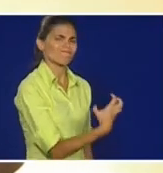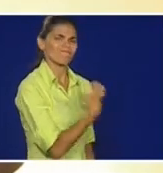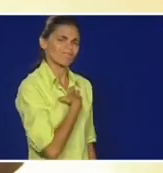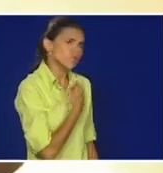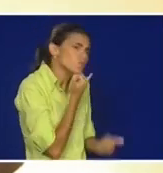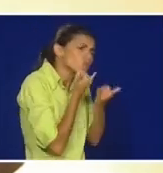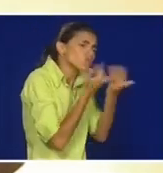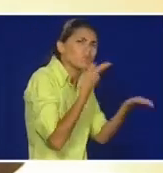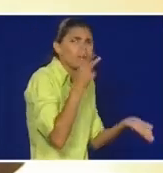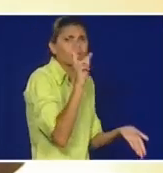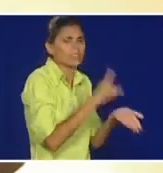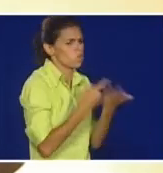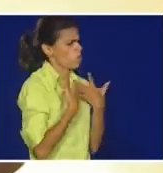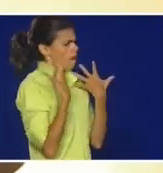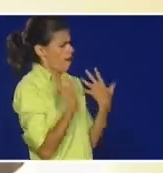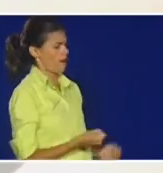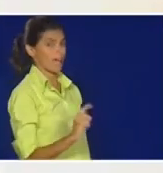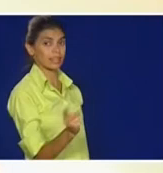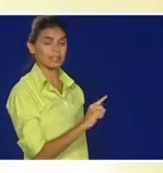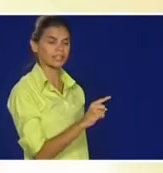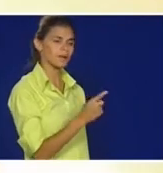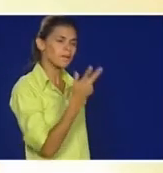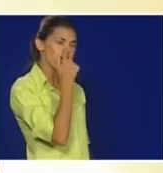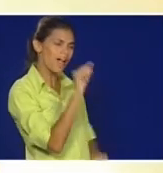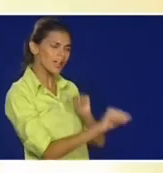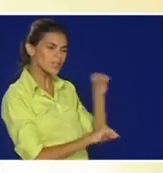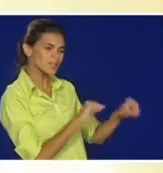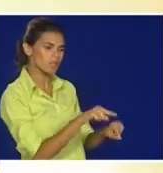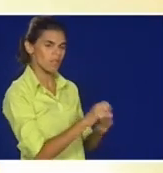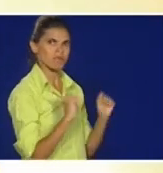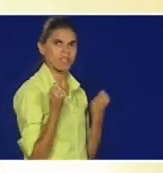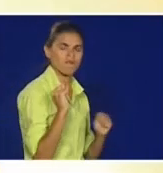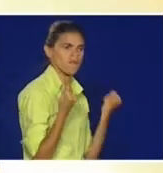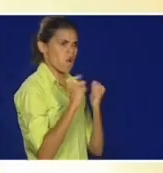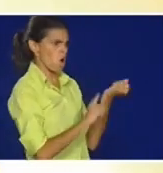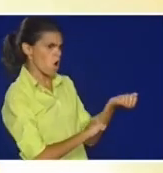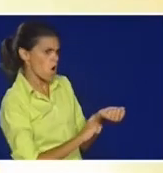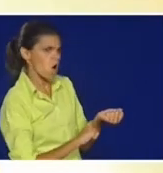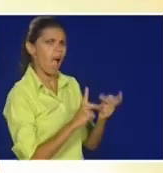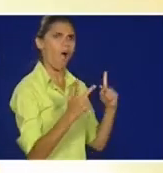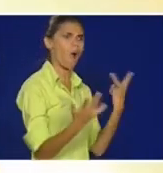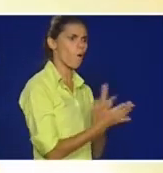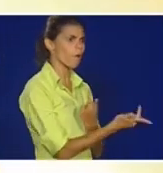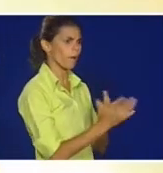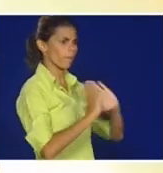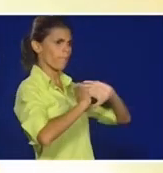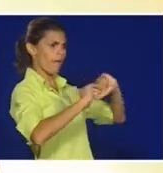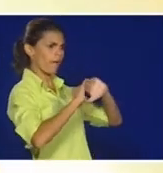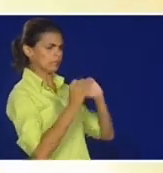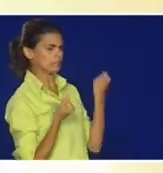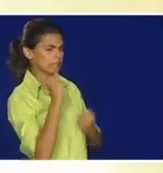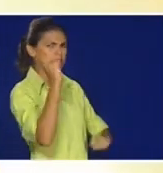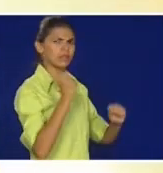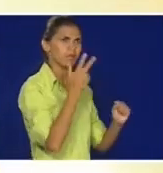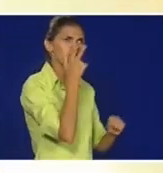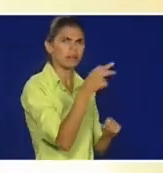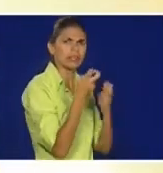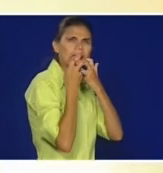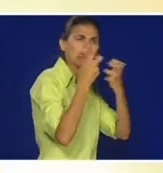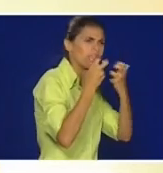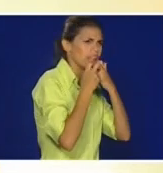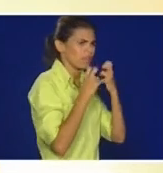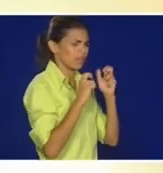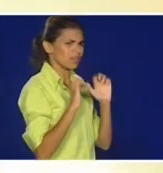a pior parte. Desculpa, entendeu? Ele aparentemente parecia uma criança assim, nervosa quando ele queria alguma coisa. Ele tentava